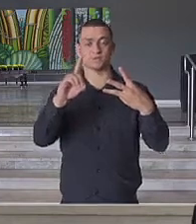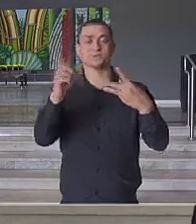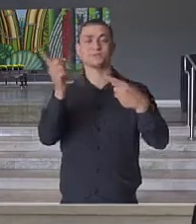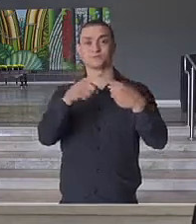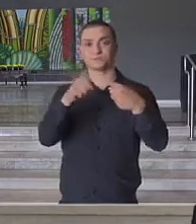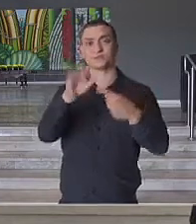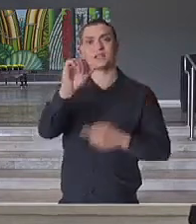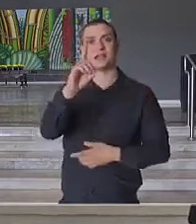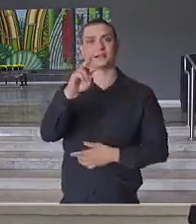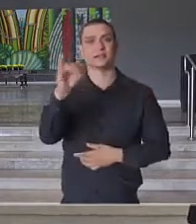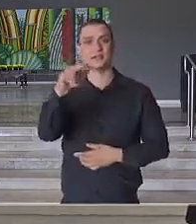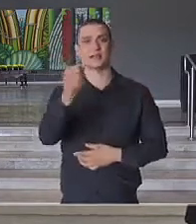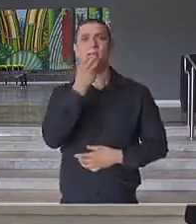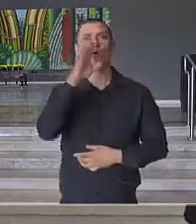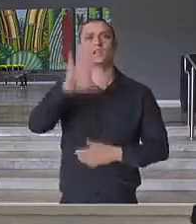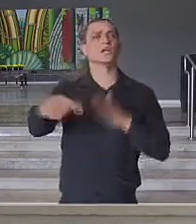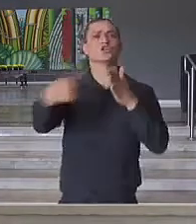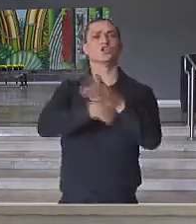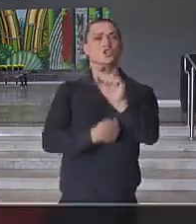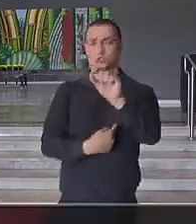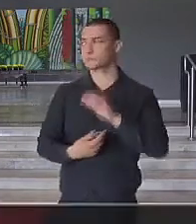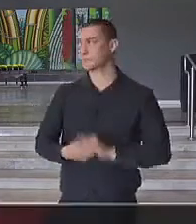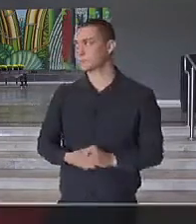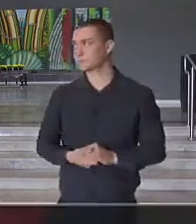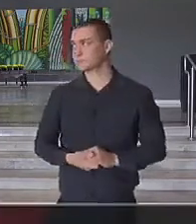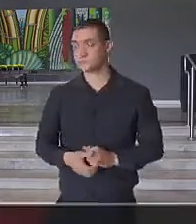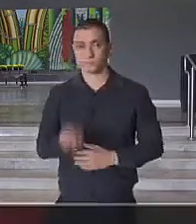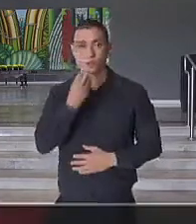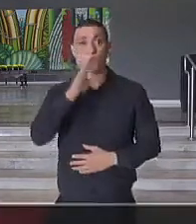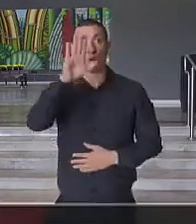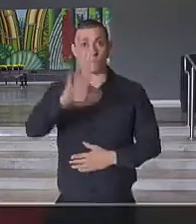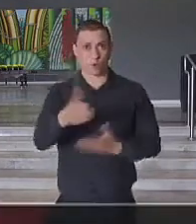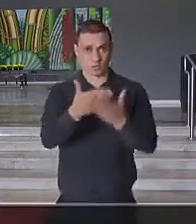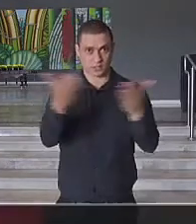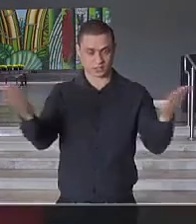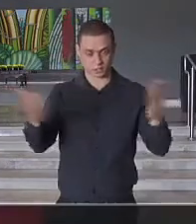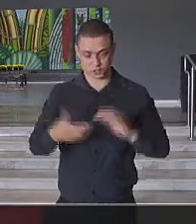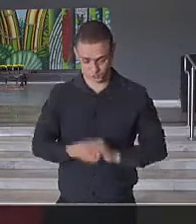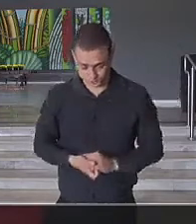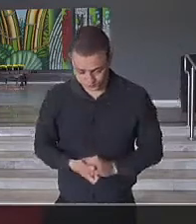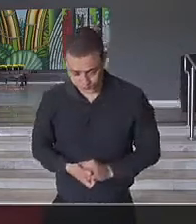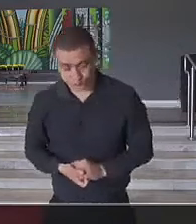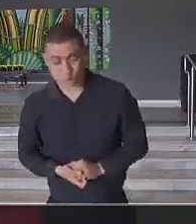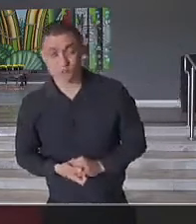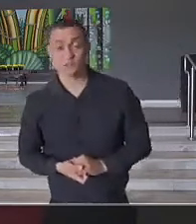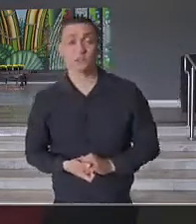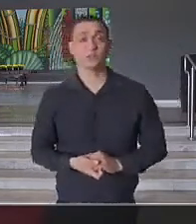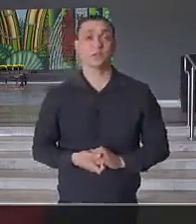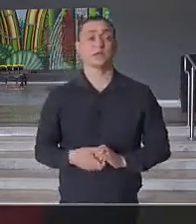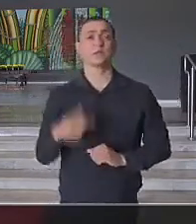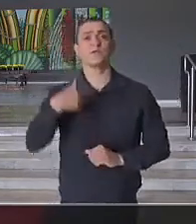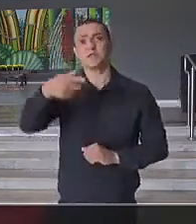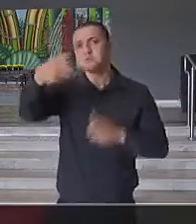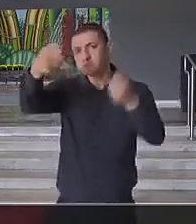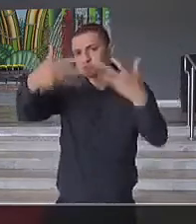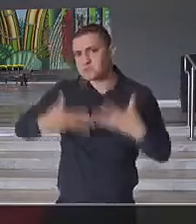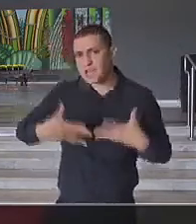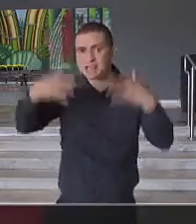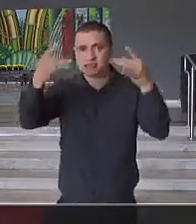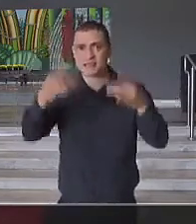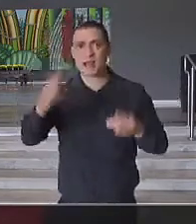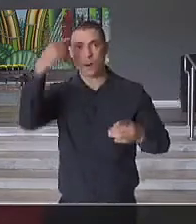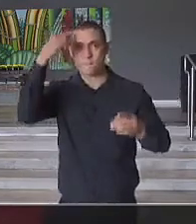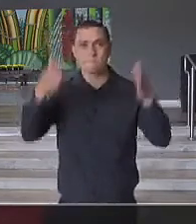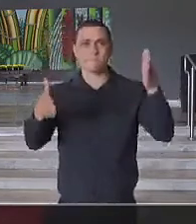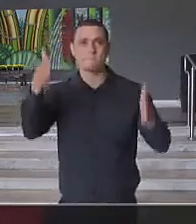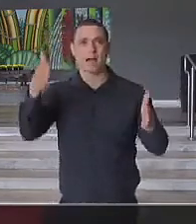News. Adriana, boa tarde. Sua pergunta, por favor. Boa tarde, governador. Boa tarde a todos. Eu gostaria que vocês detalhassem os